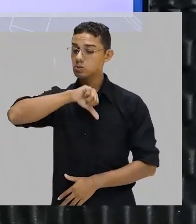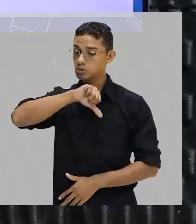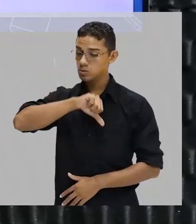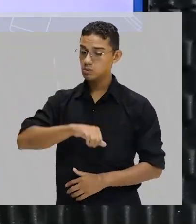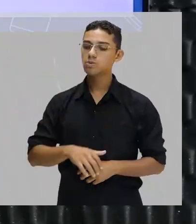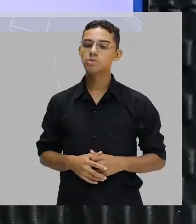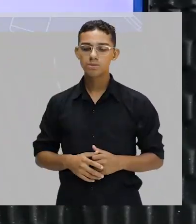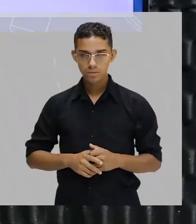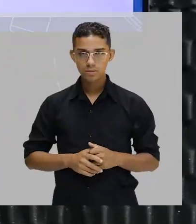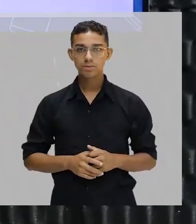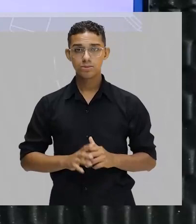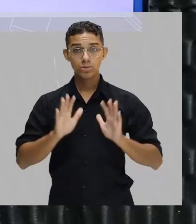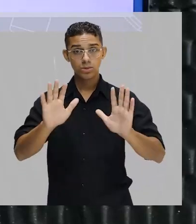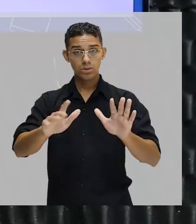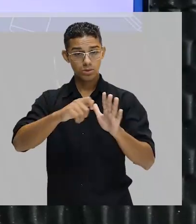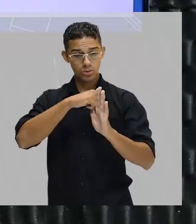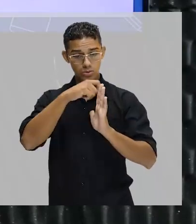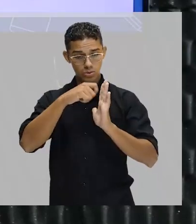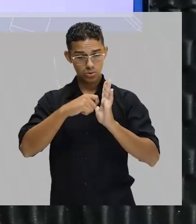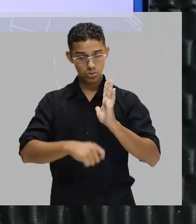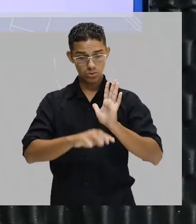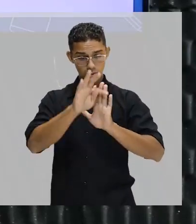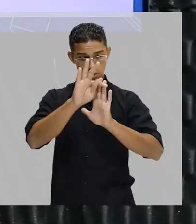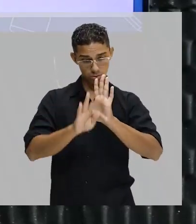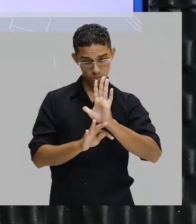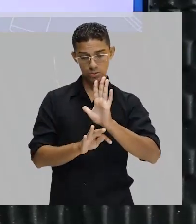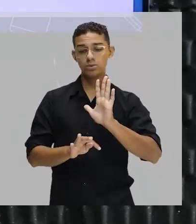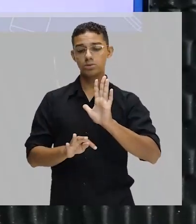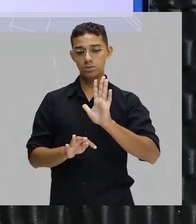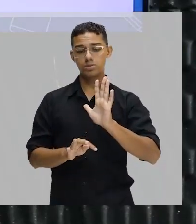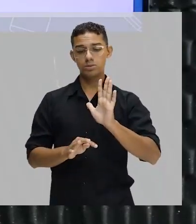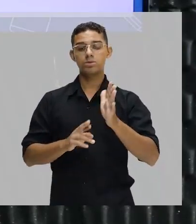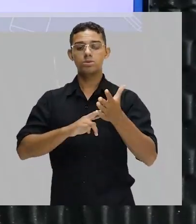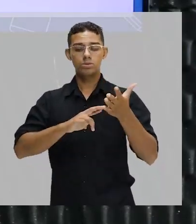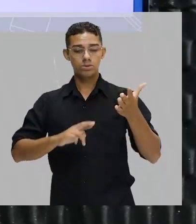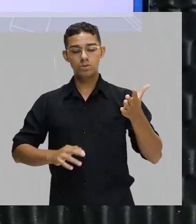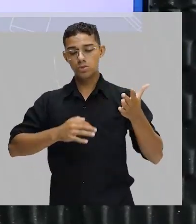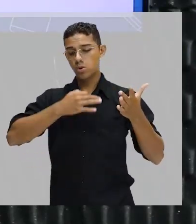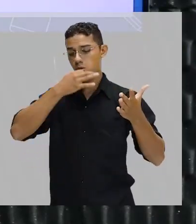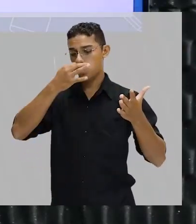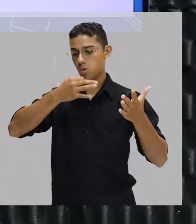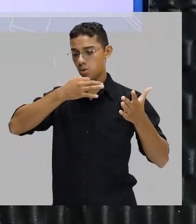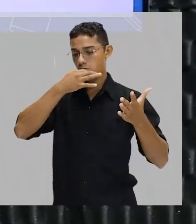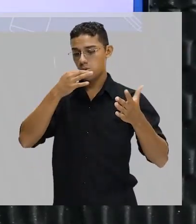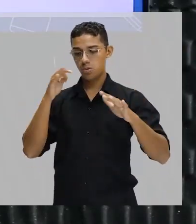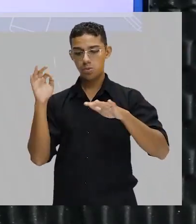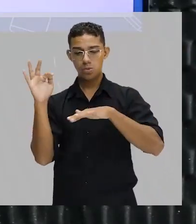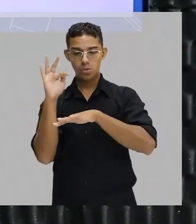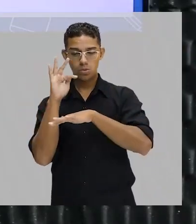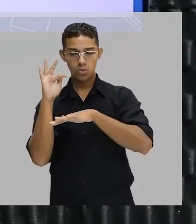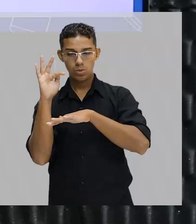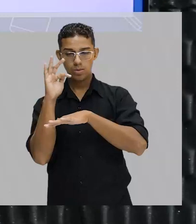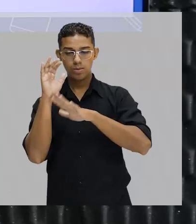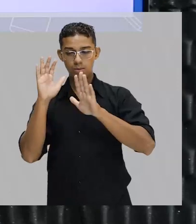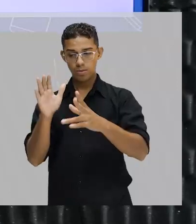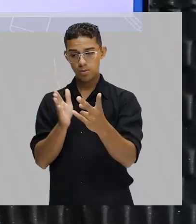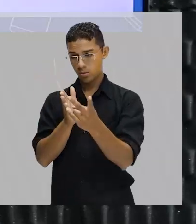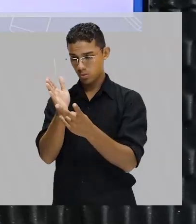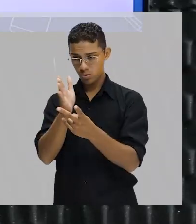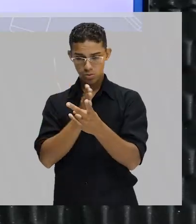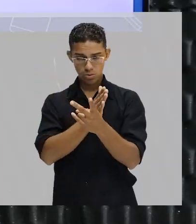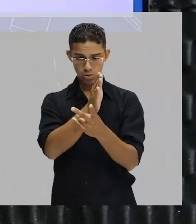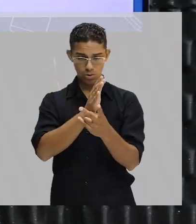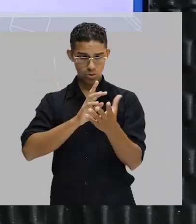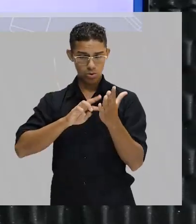Ao escrever um texto dissertativo, argumentativo de forma ambígua, o candidato pode prejudicar a compreensão